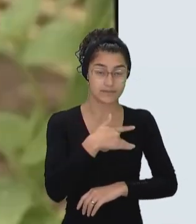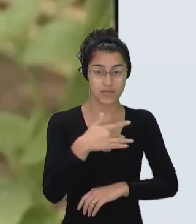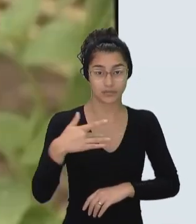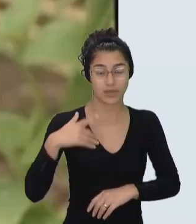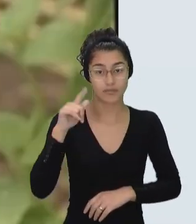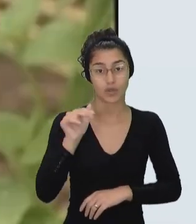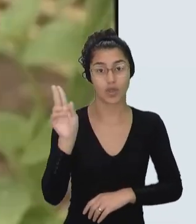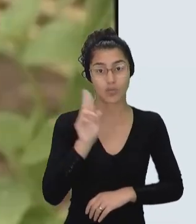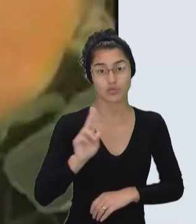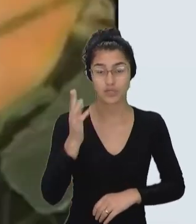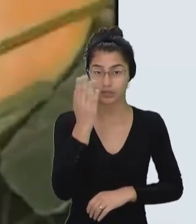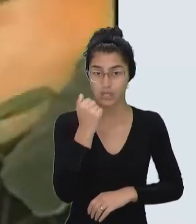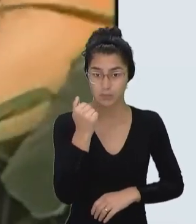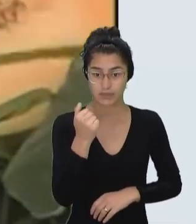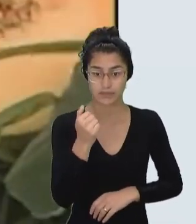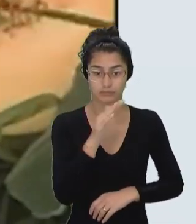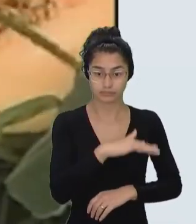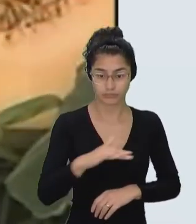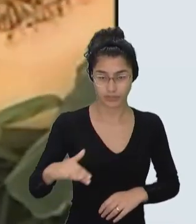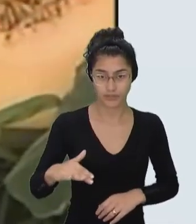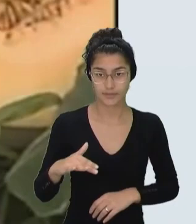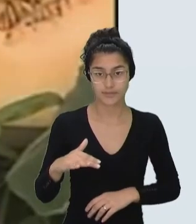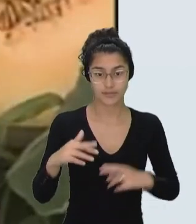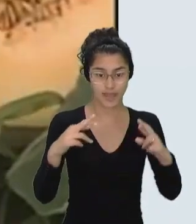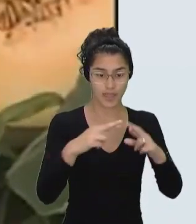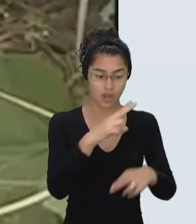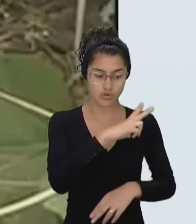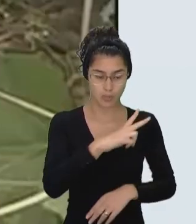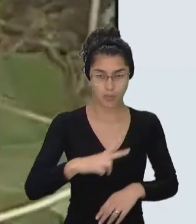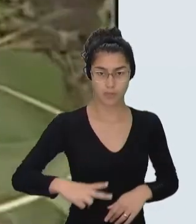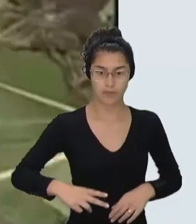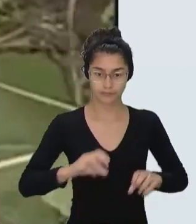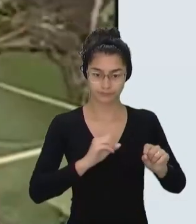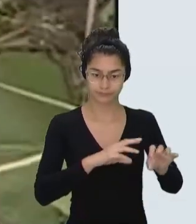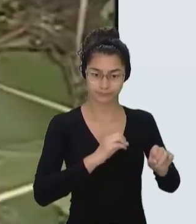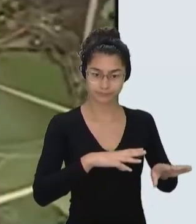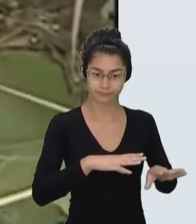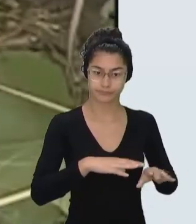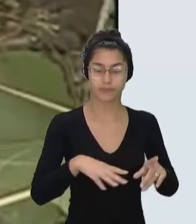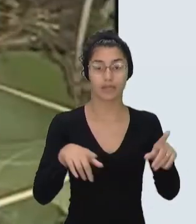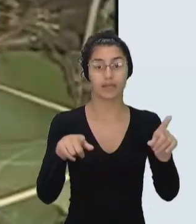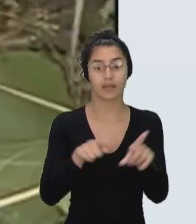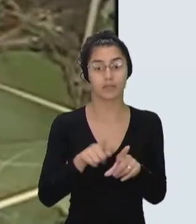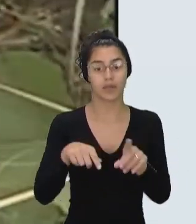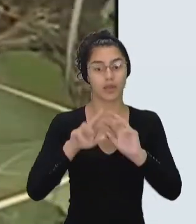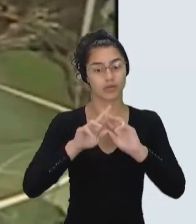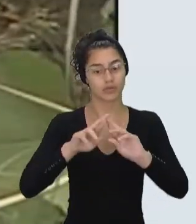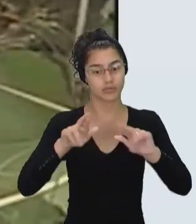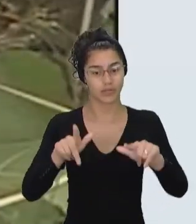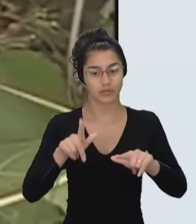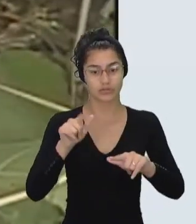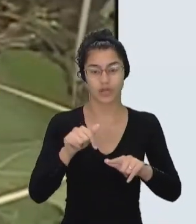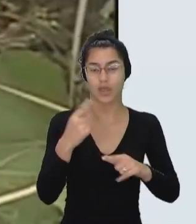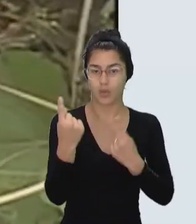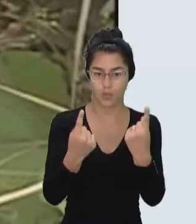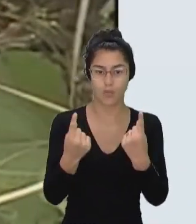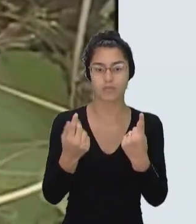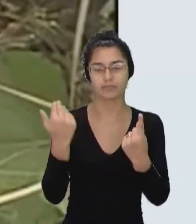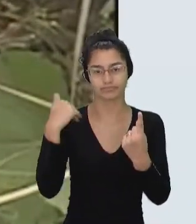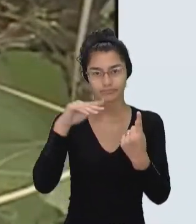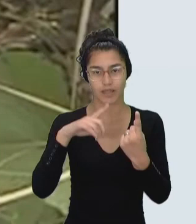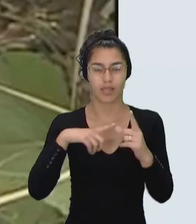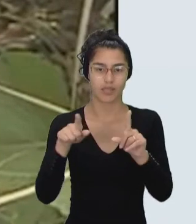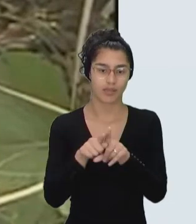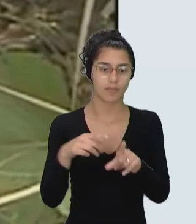são usados na alimentação de crianças da rede pública de ensino. E a batata doce diferente é uma das que caiu